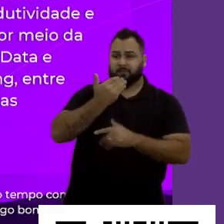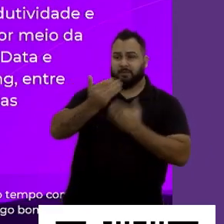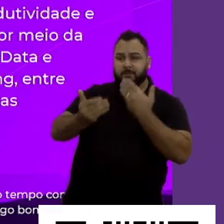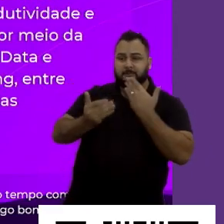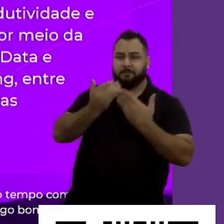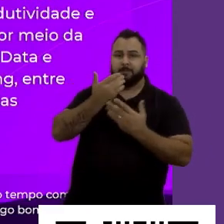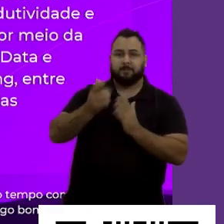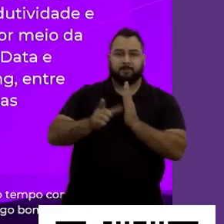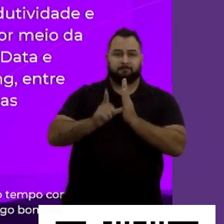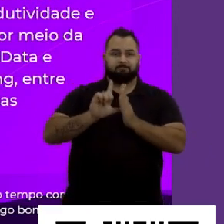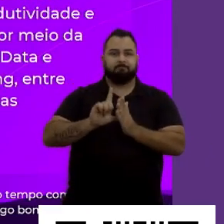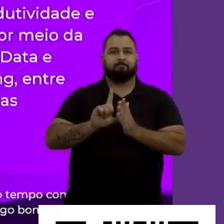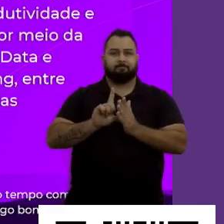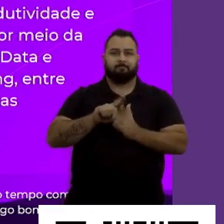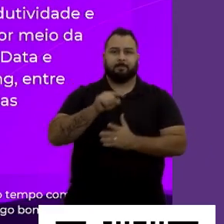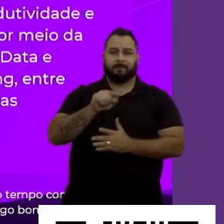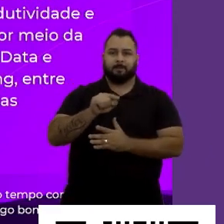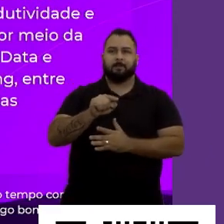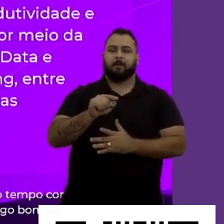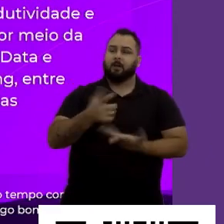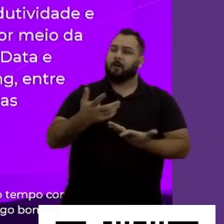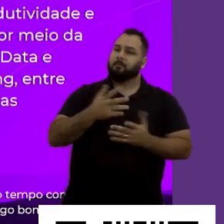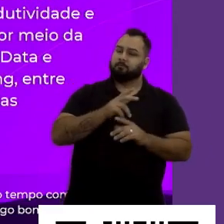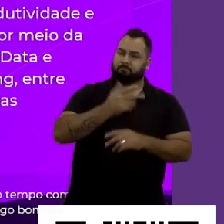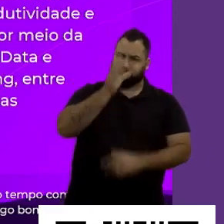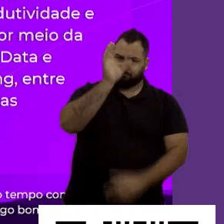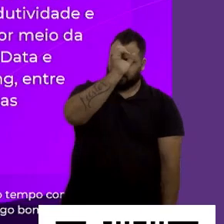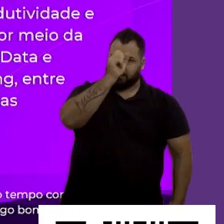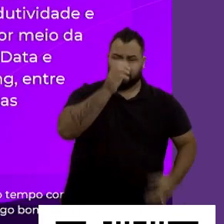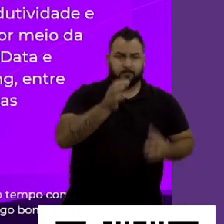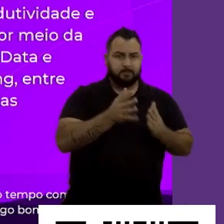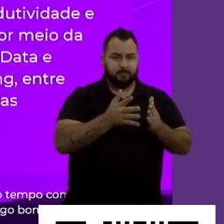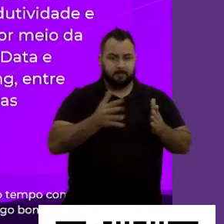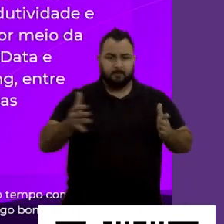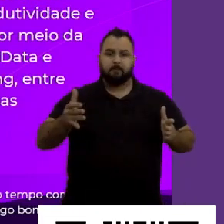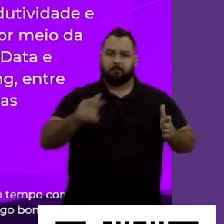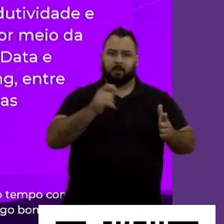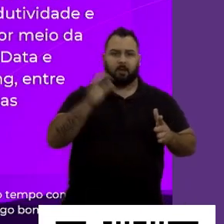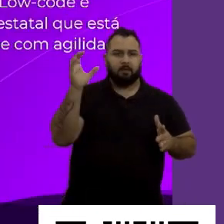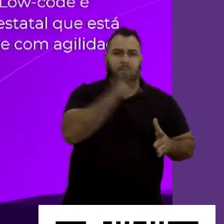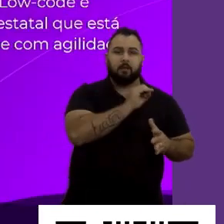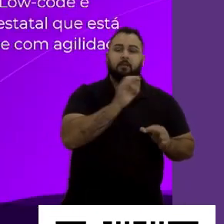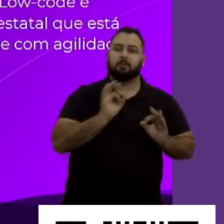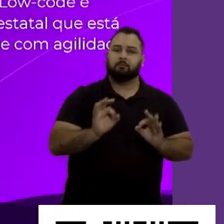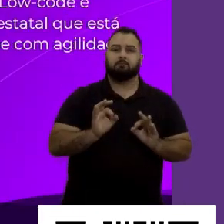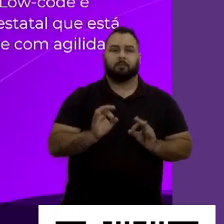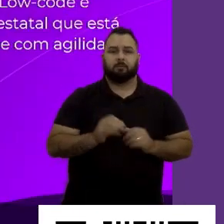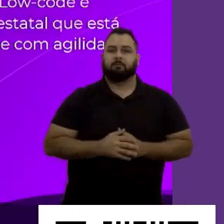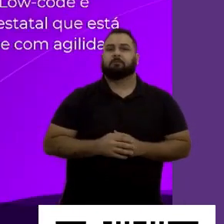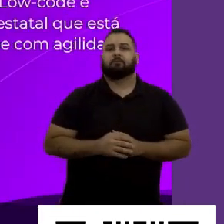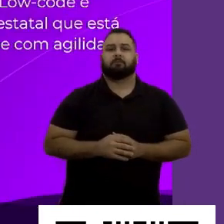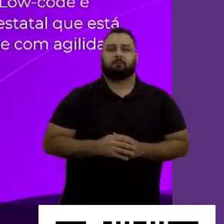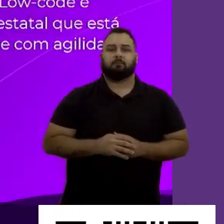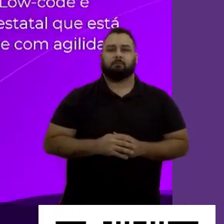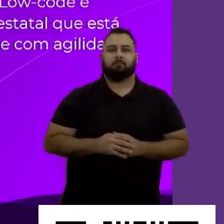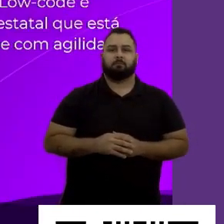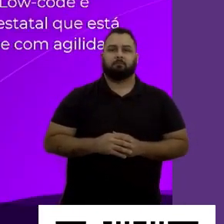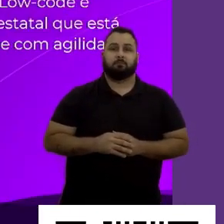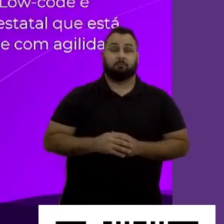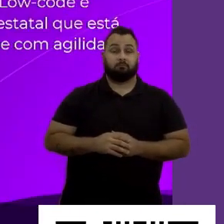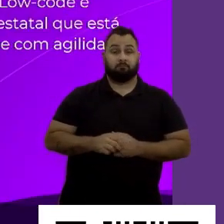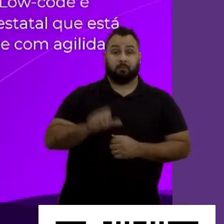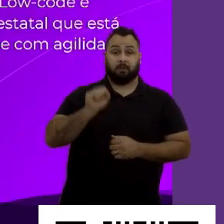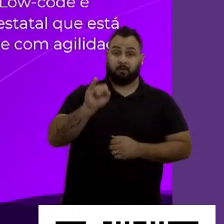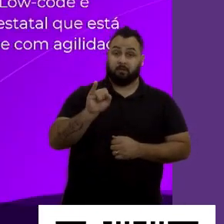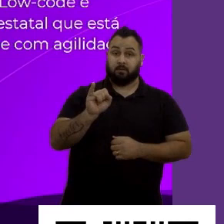também aprendi alonga as coisas e também com a aceleração se a gente puder trazer